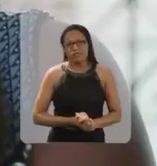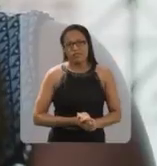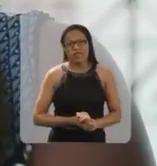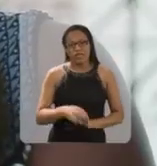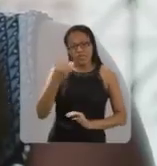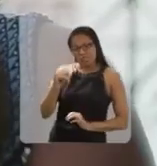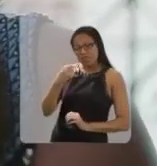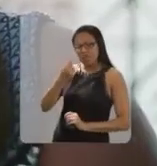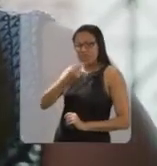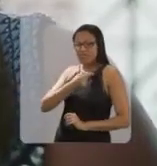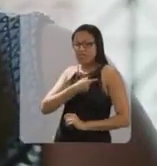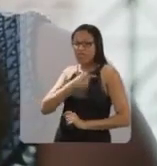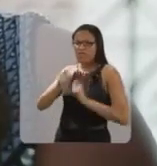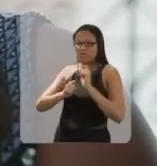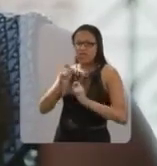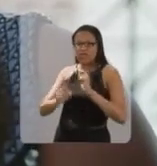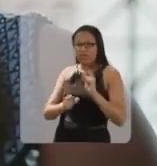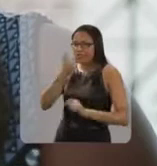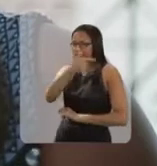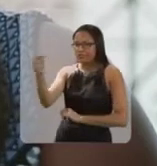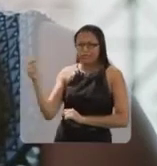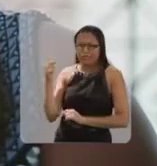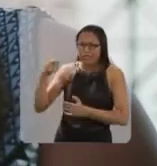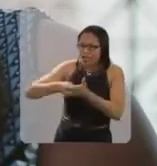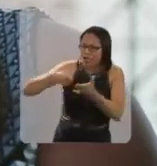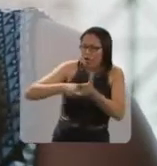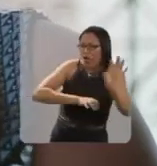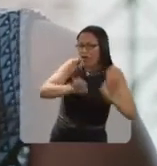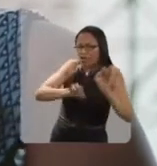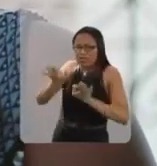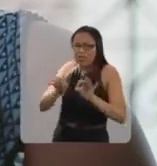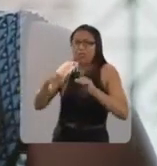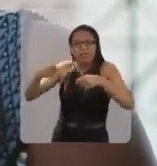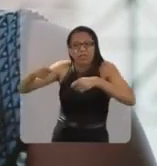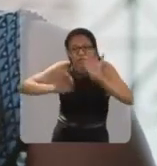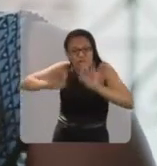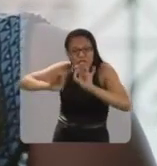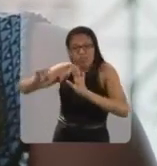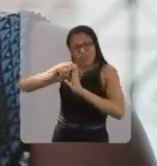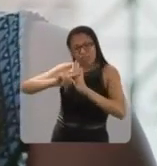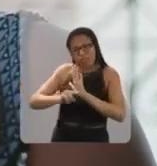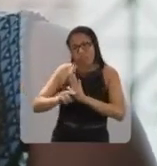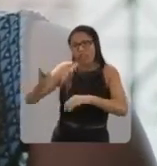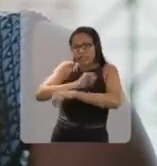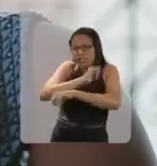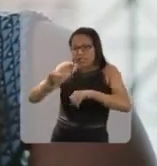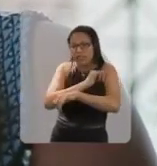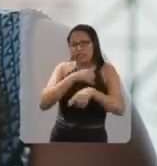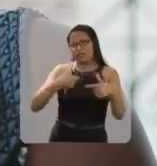Se a gente ficasse sem uma organização, sem preparar uma estratégia de trabalho, a gente não ia